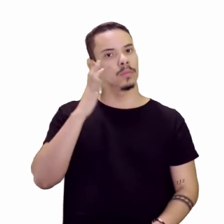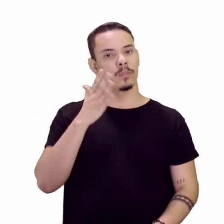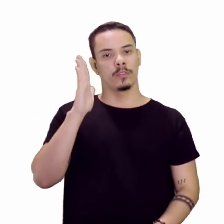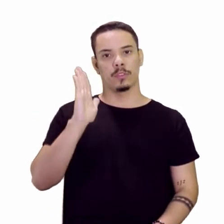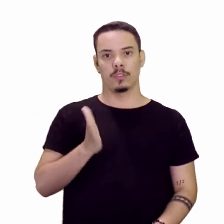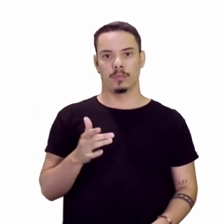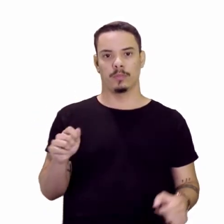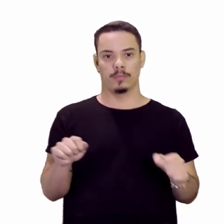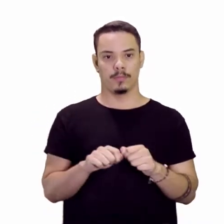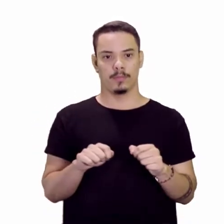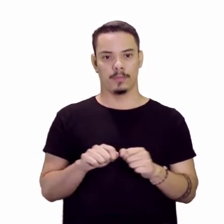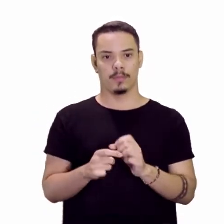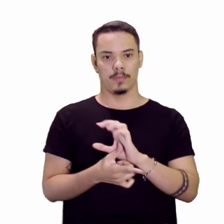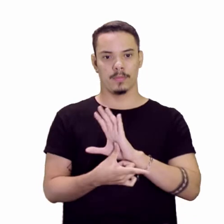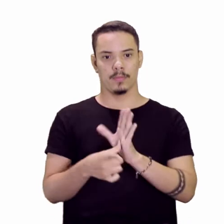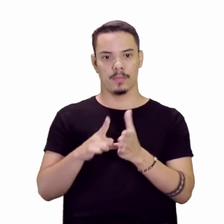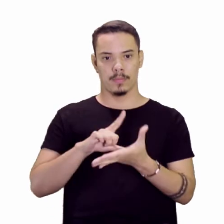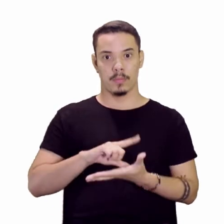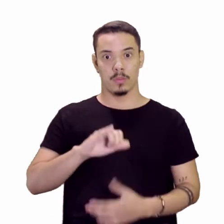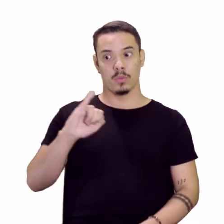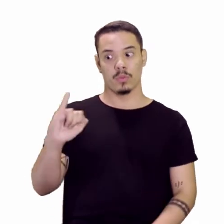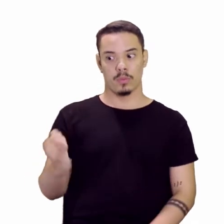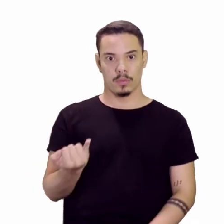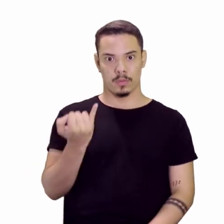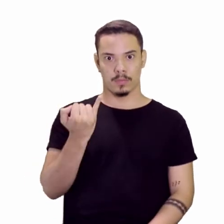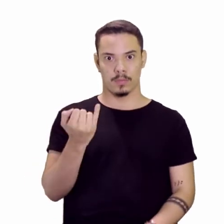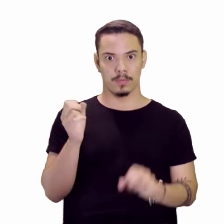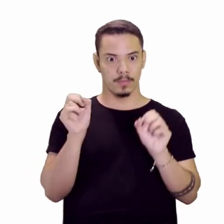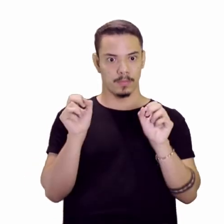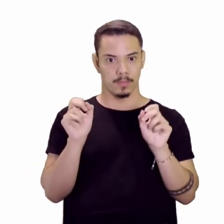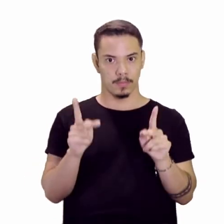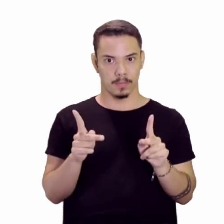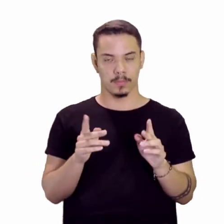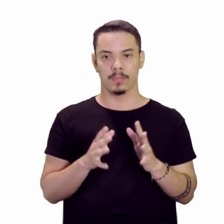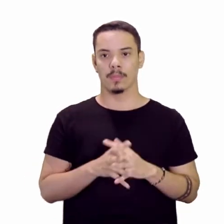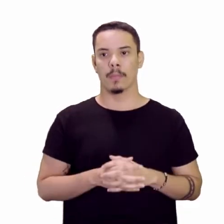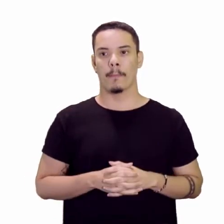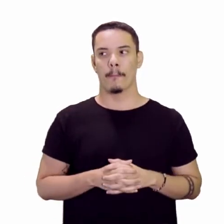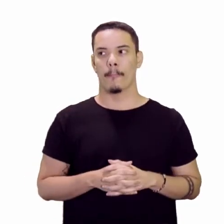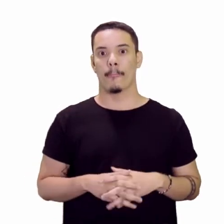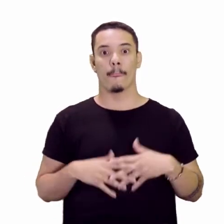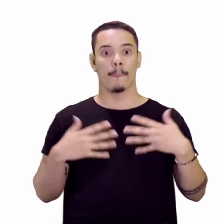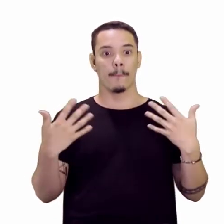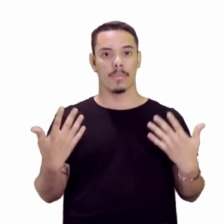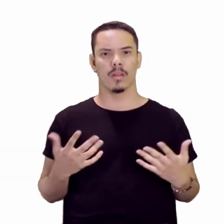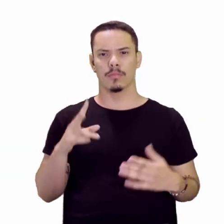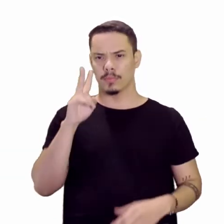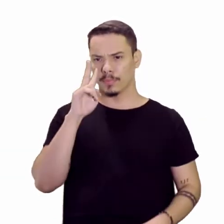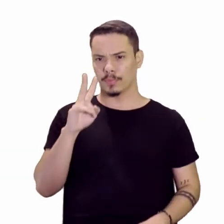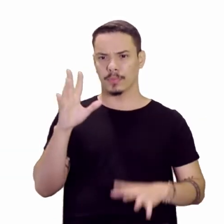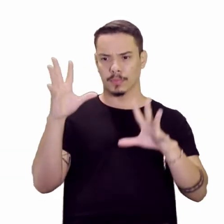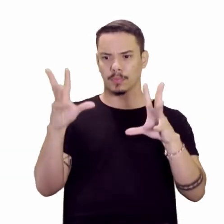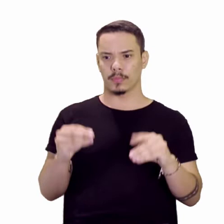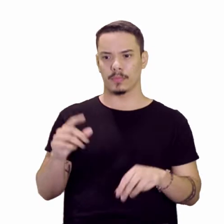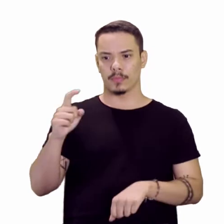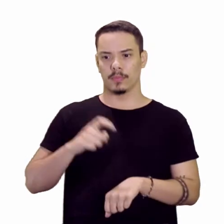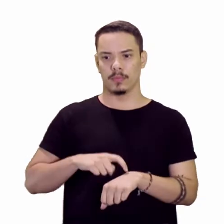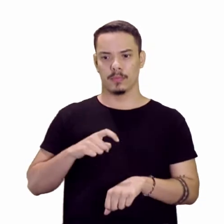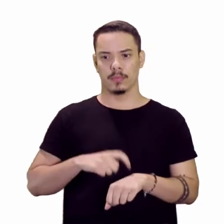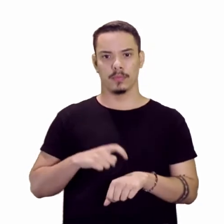né, Deise? Joule, certo? Bom, e visto isso daí, tá na hora de